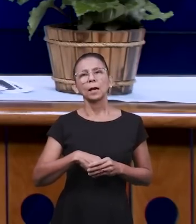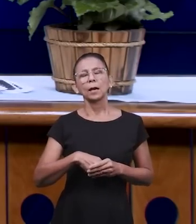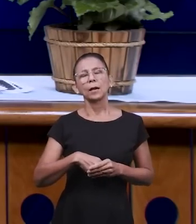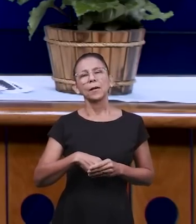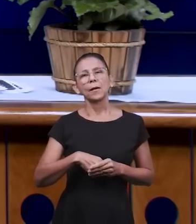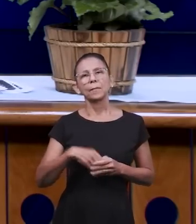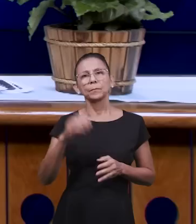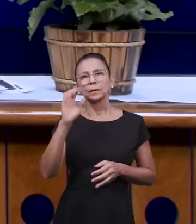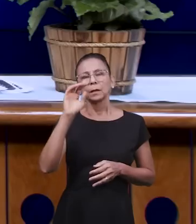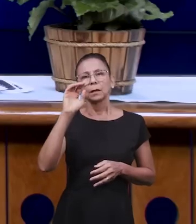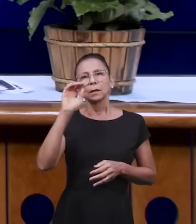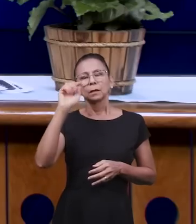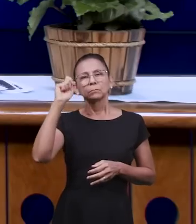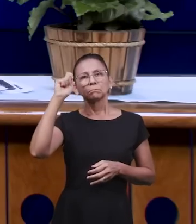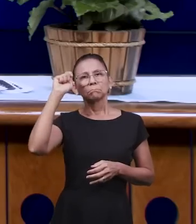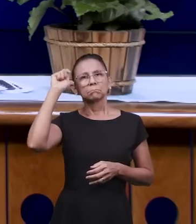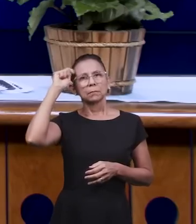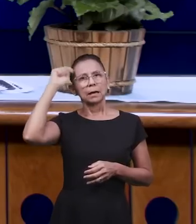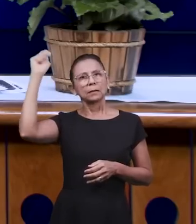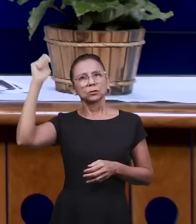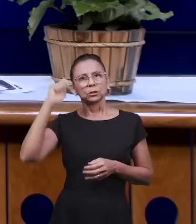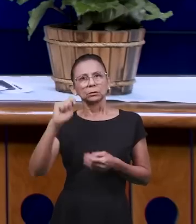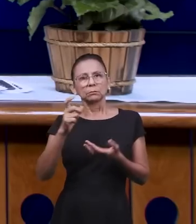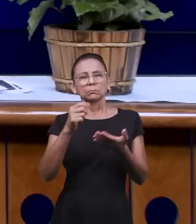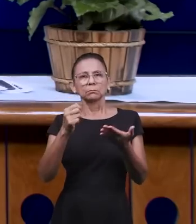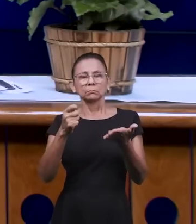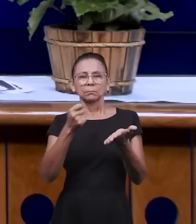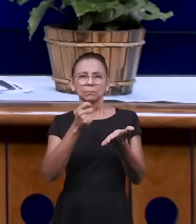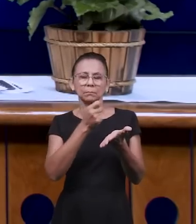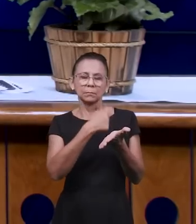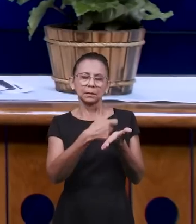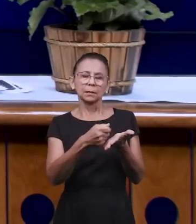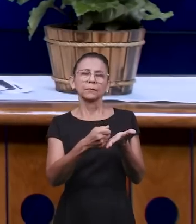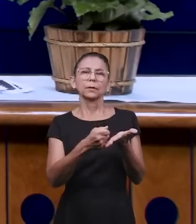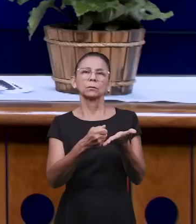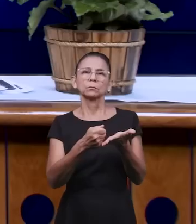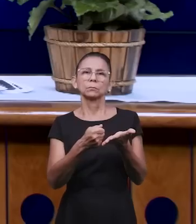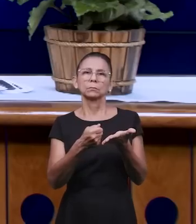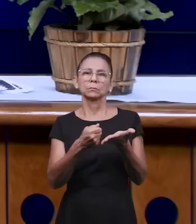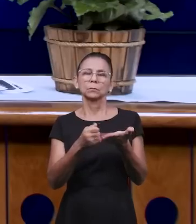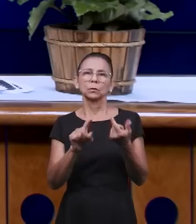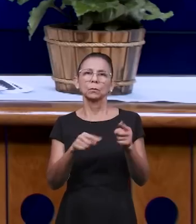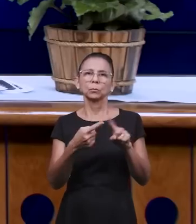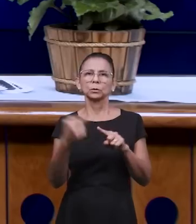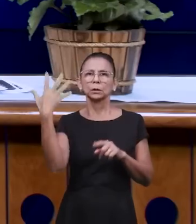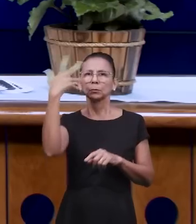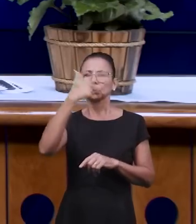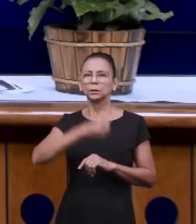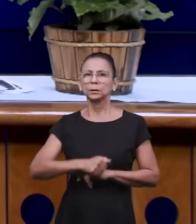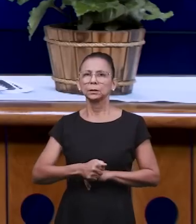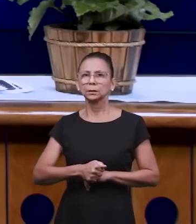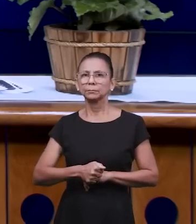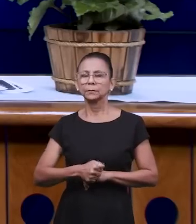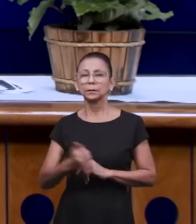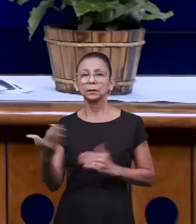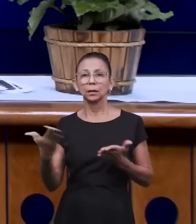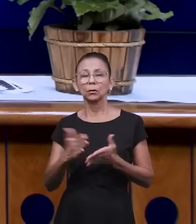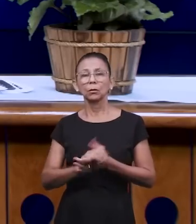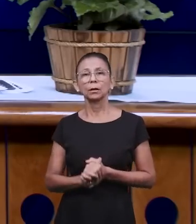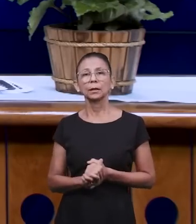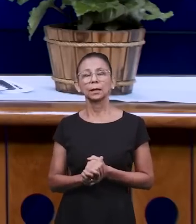2/3 dos votos. E entrou nessa história um advogado internacional a quem